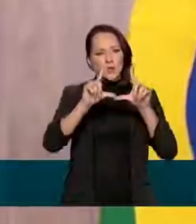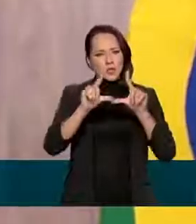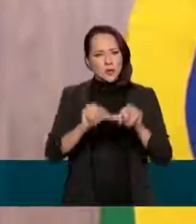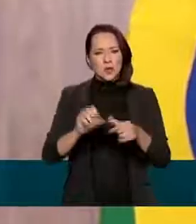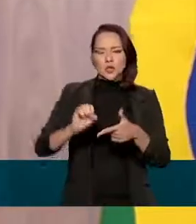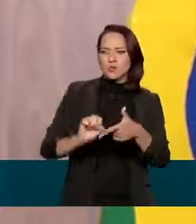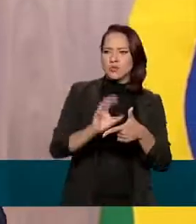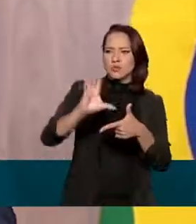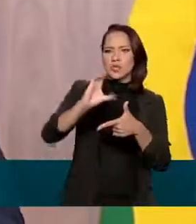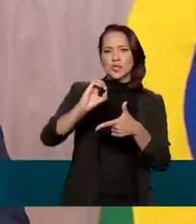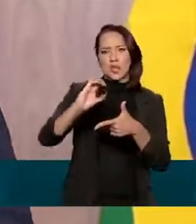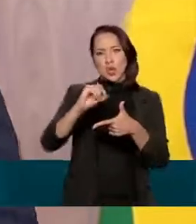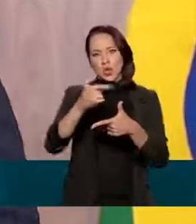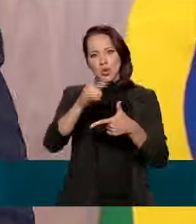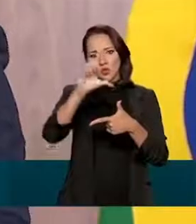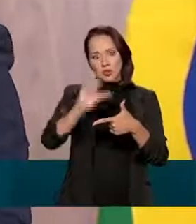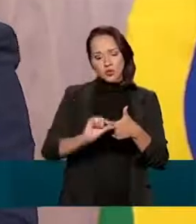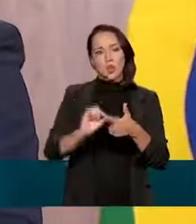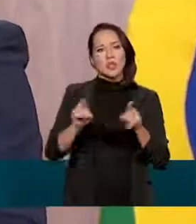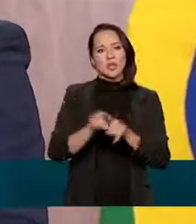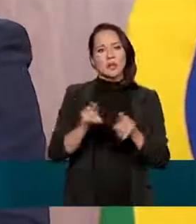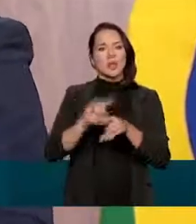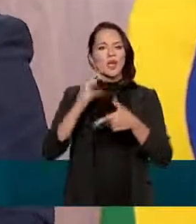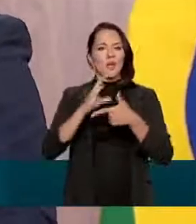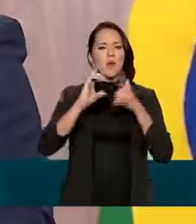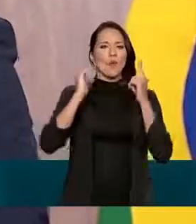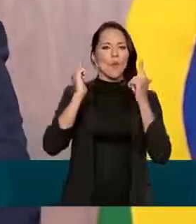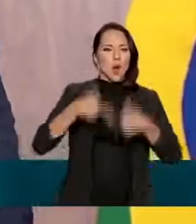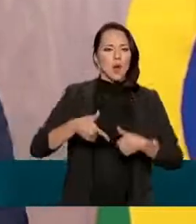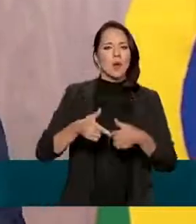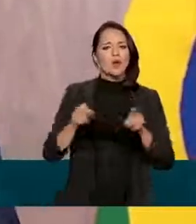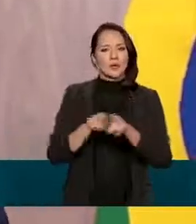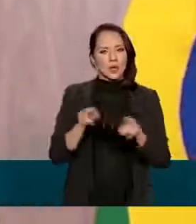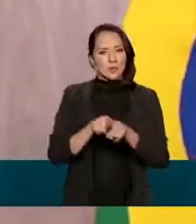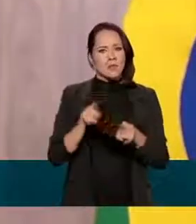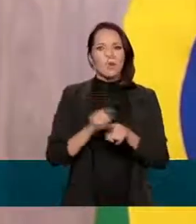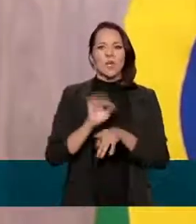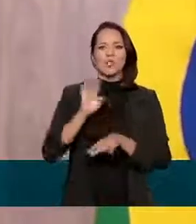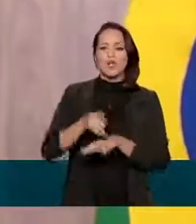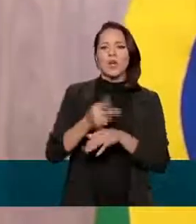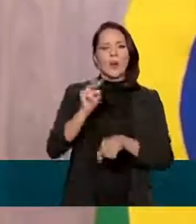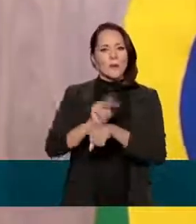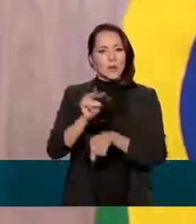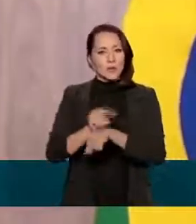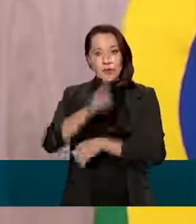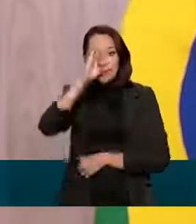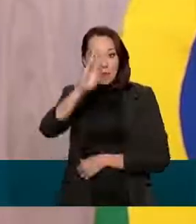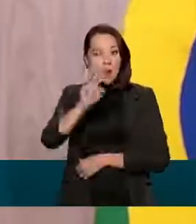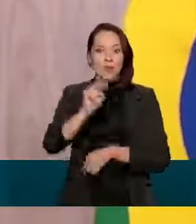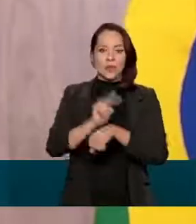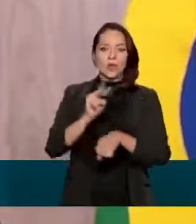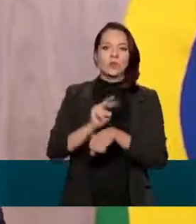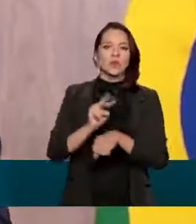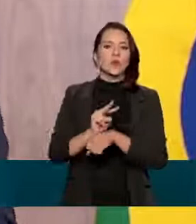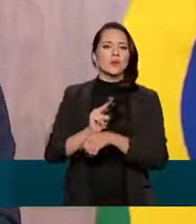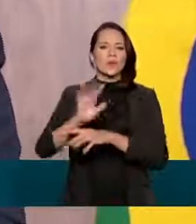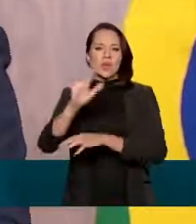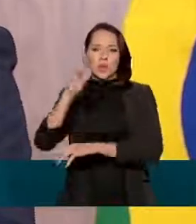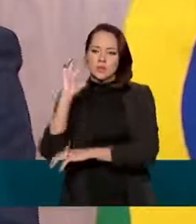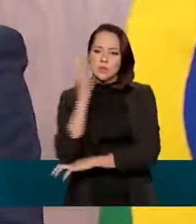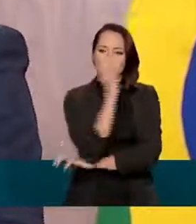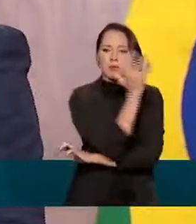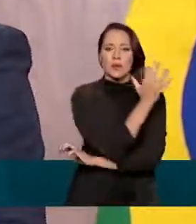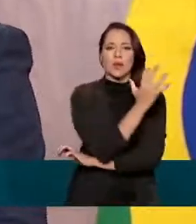de missiones sino también nas cansada carbono neutralidade e a ser logo na grama protection de nuestros bosques